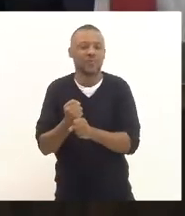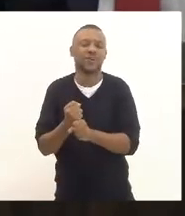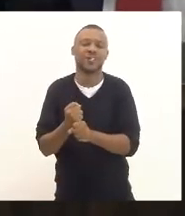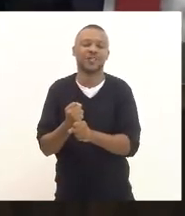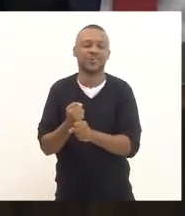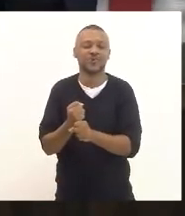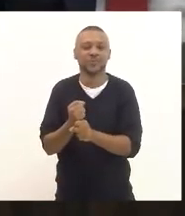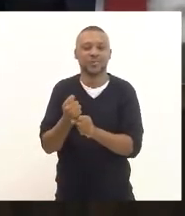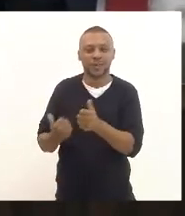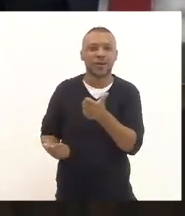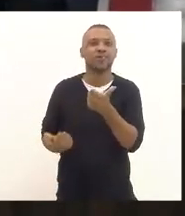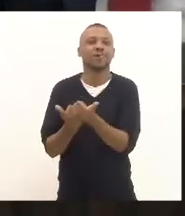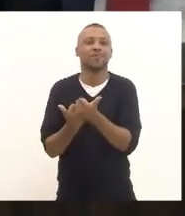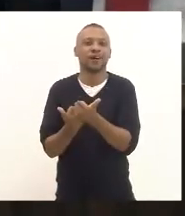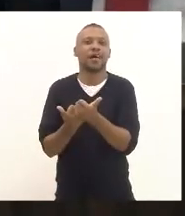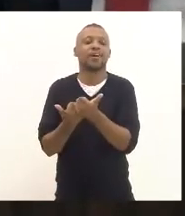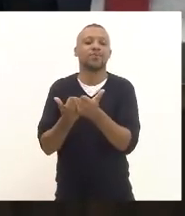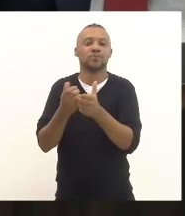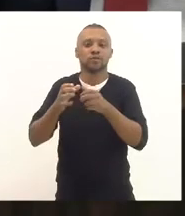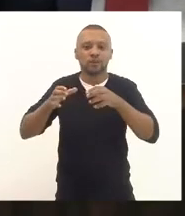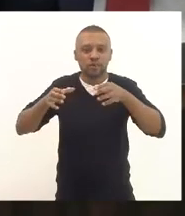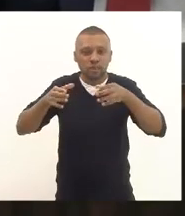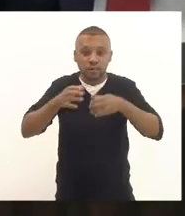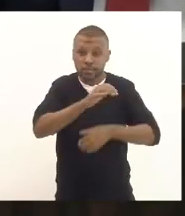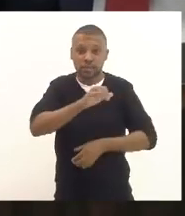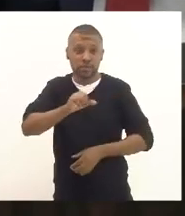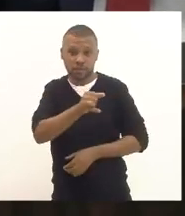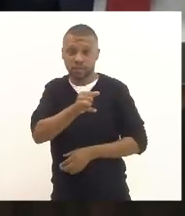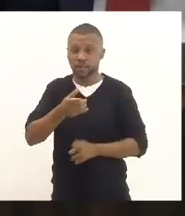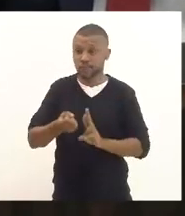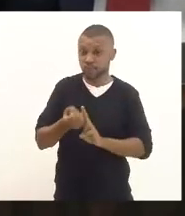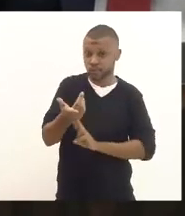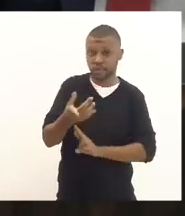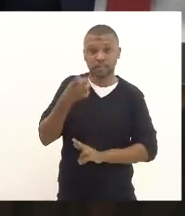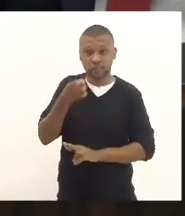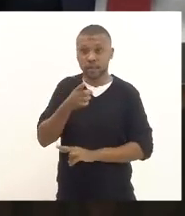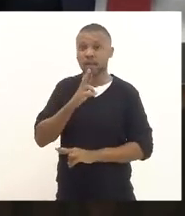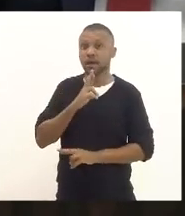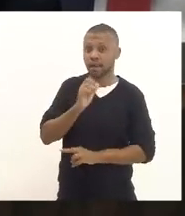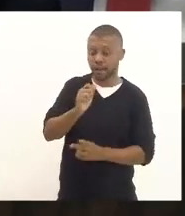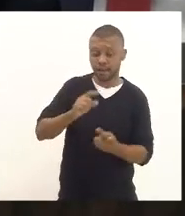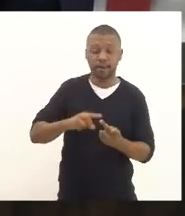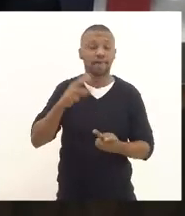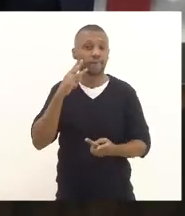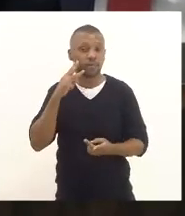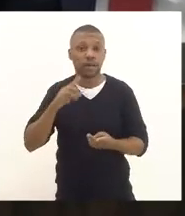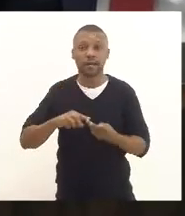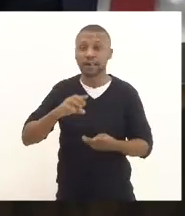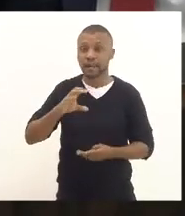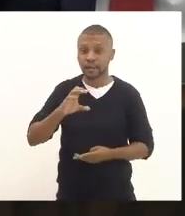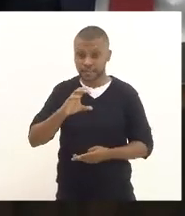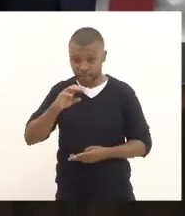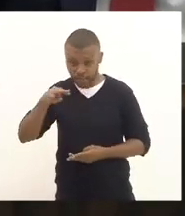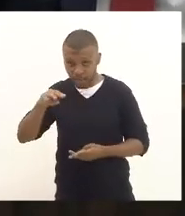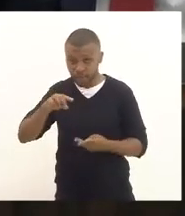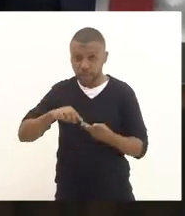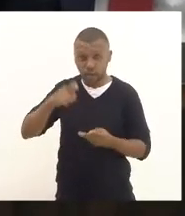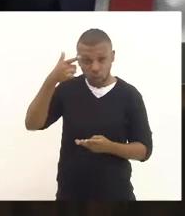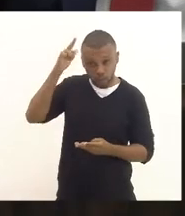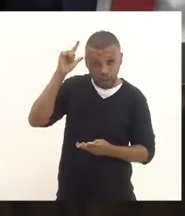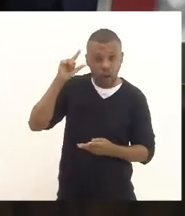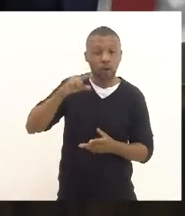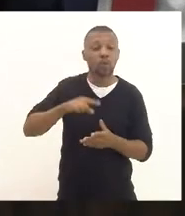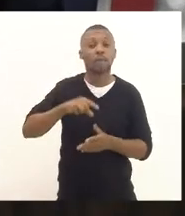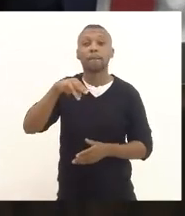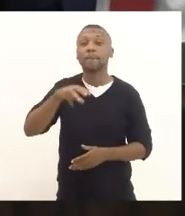para parar com as emendas da comissão de concessão Justiça relatores deputados Rodrigo Amorim waldeck Carneiro Carlos Macedo Luiz Paulo Marcos